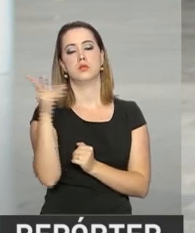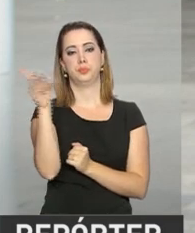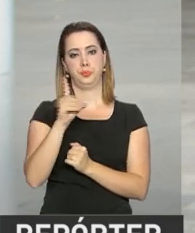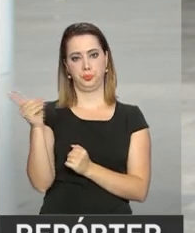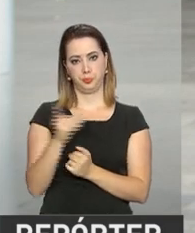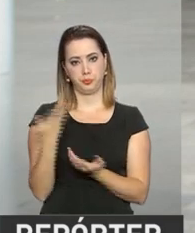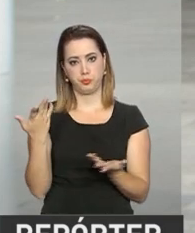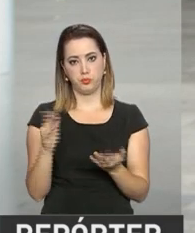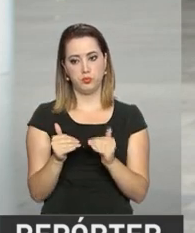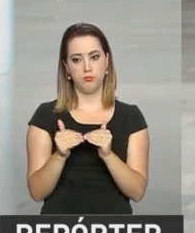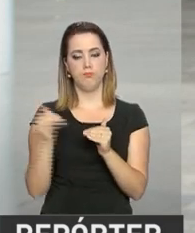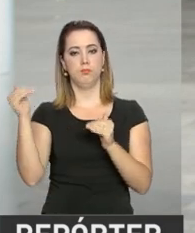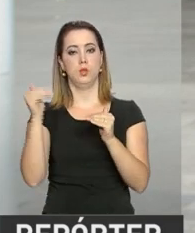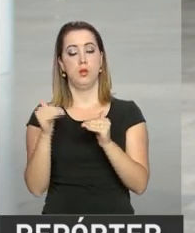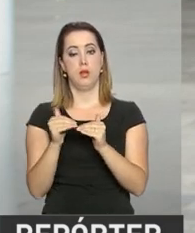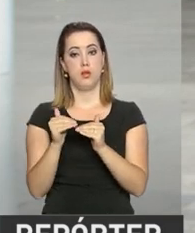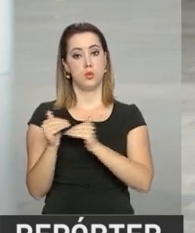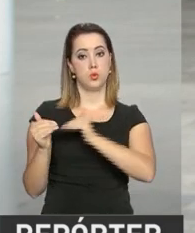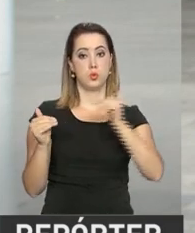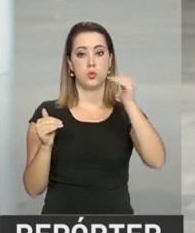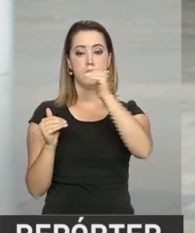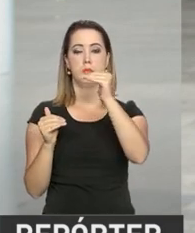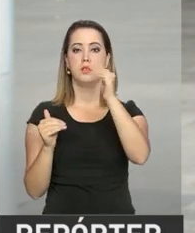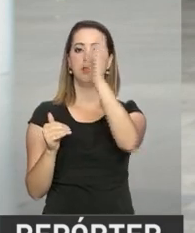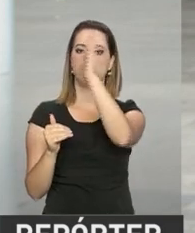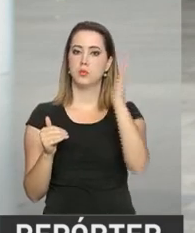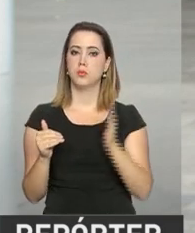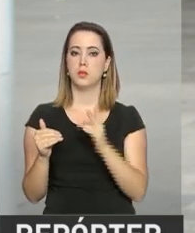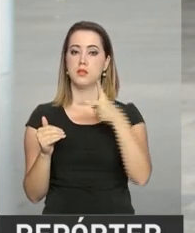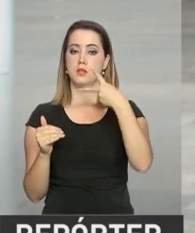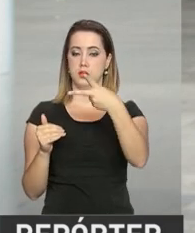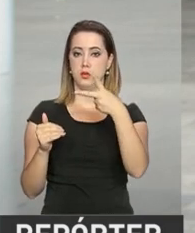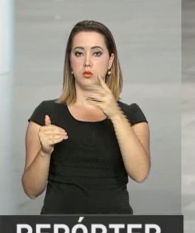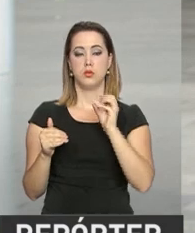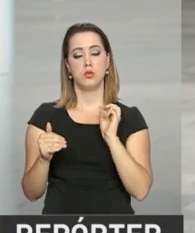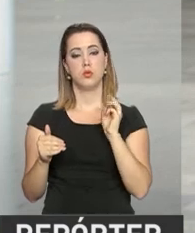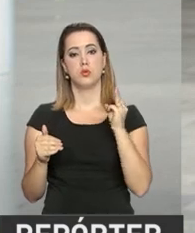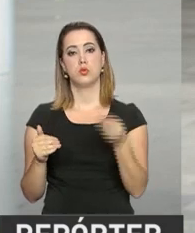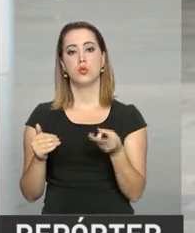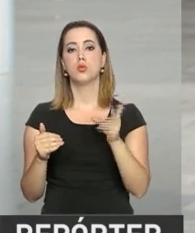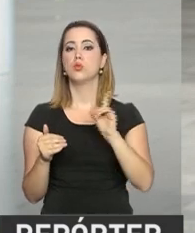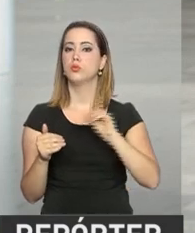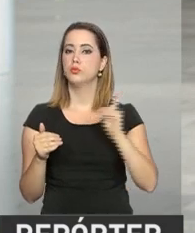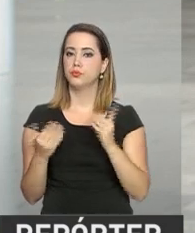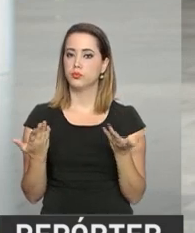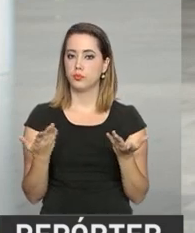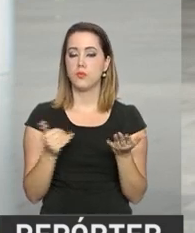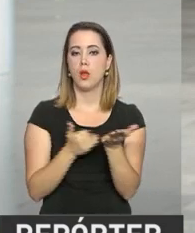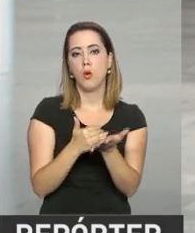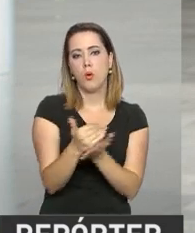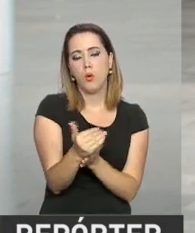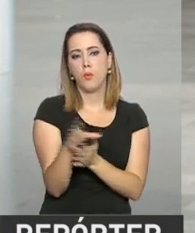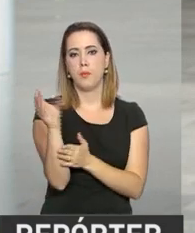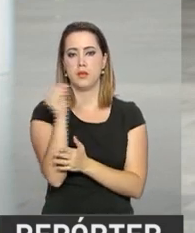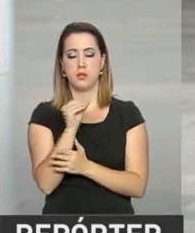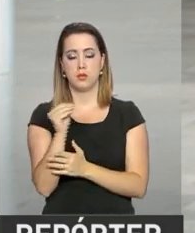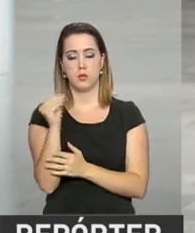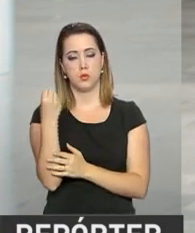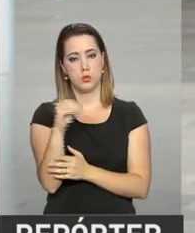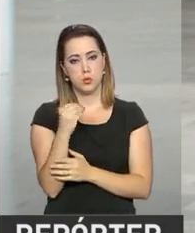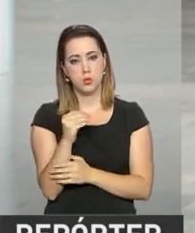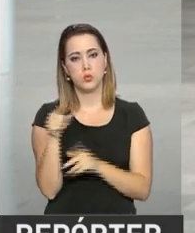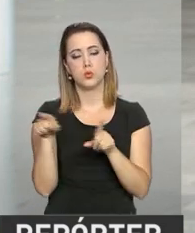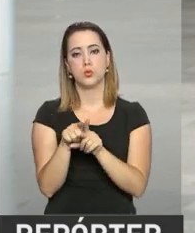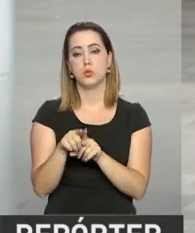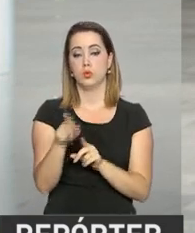com superavit para o Brasil de 2 Bilhões me de Dólares no início de outubro o presidente Michel Temer visitou o presidente da Argentina